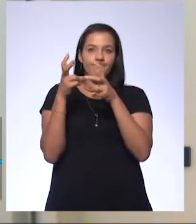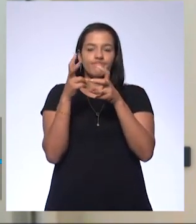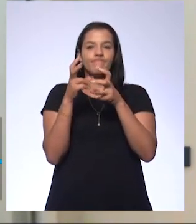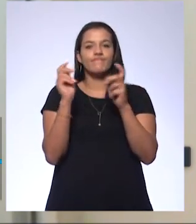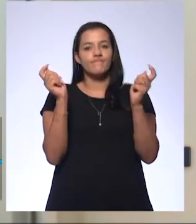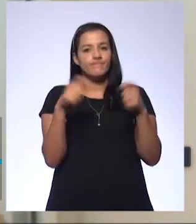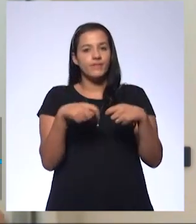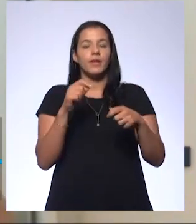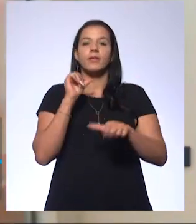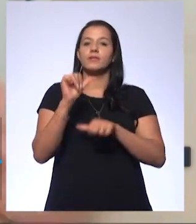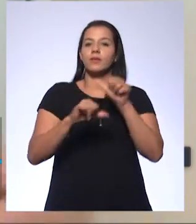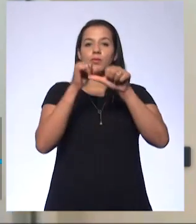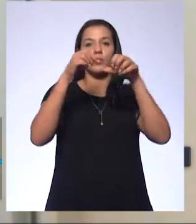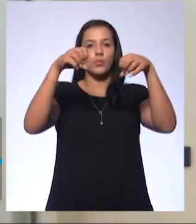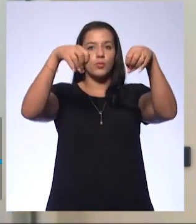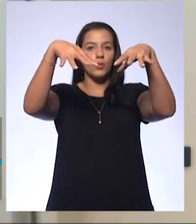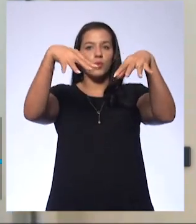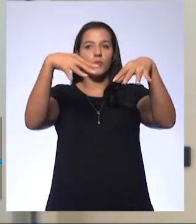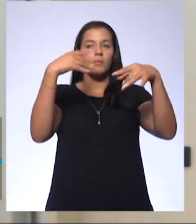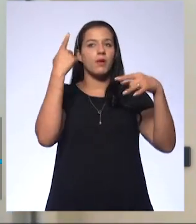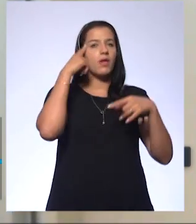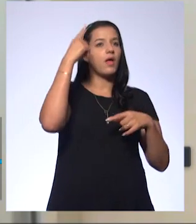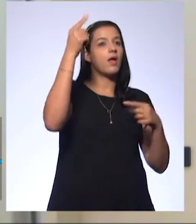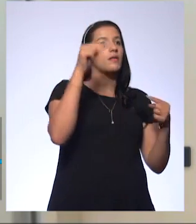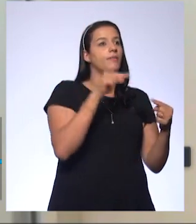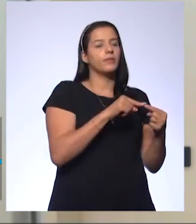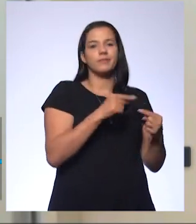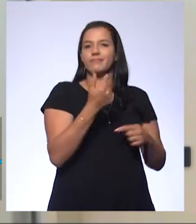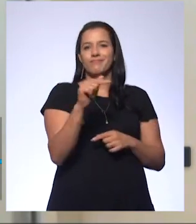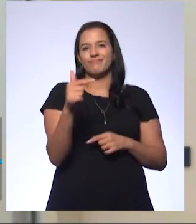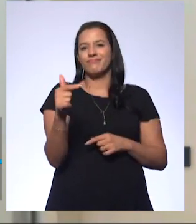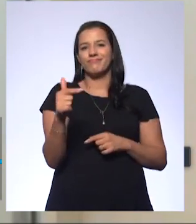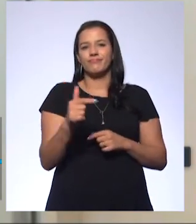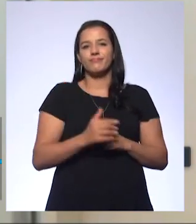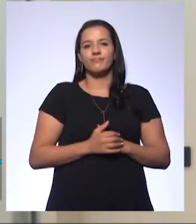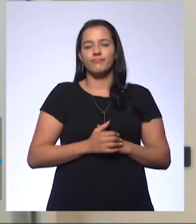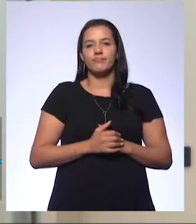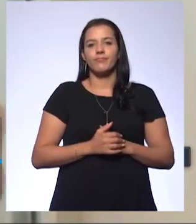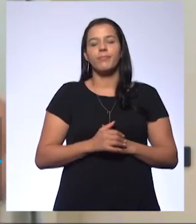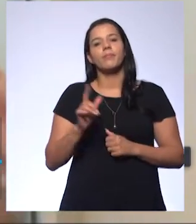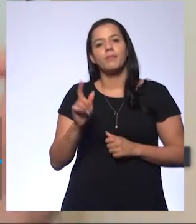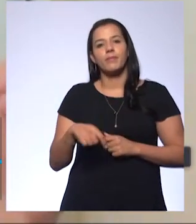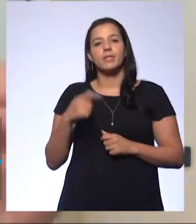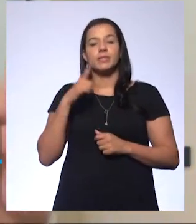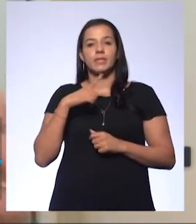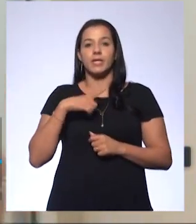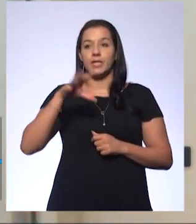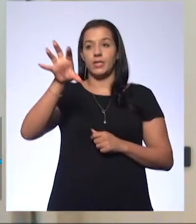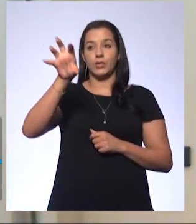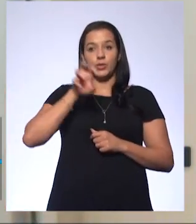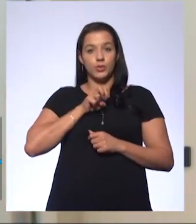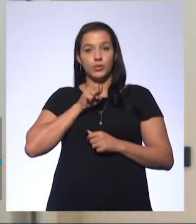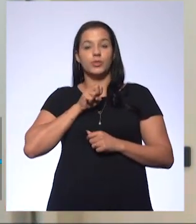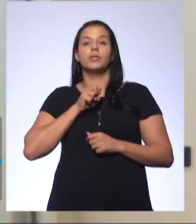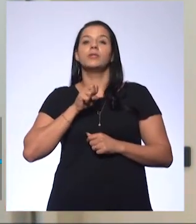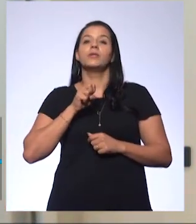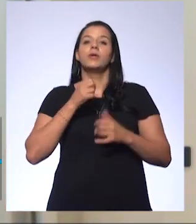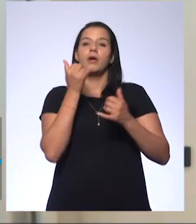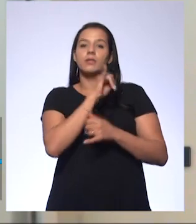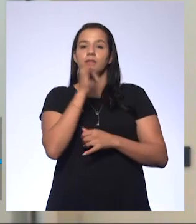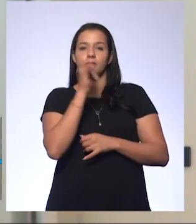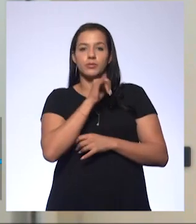luz. Então, é um fenômeno que a gente vê, nós vamos até ver daqui a pouquinho, algo que acontece no nosso dia a dia, tem muitas coisas que a gente